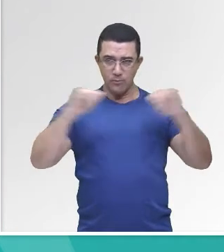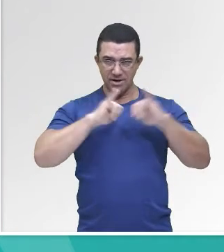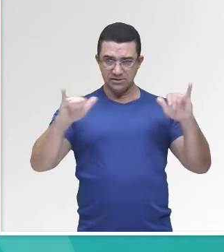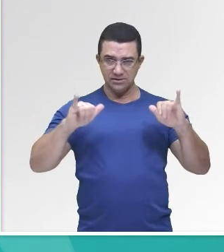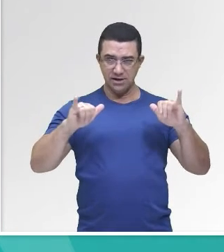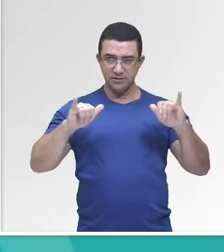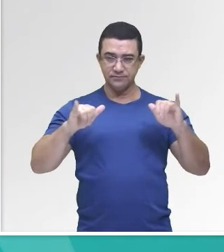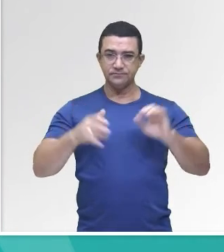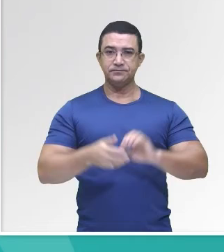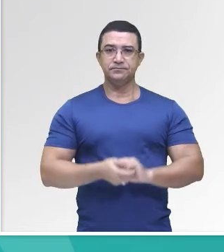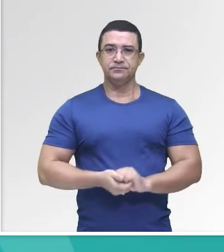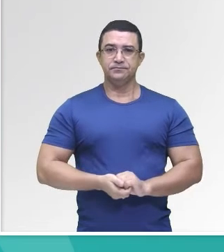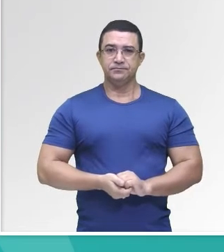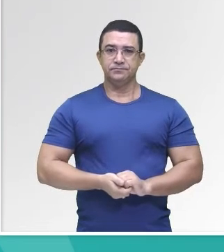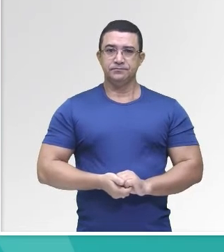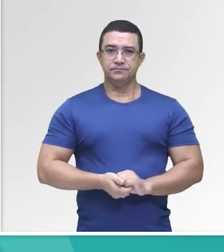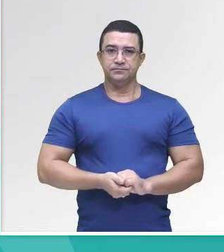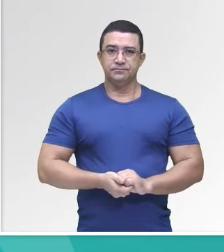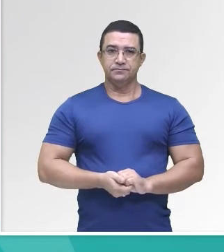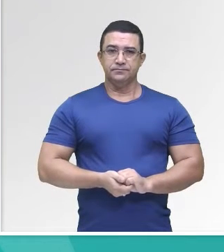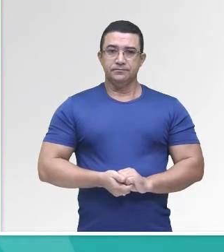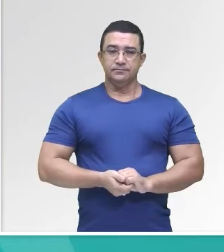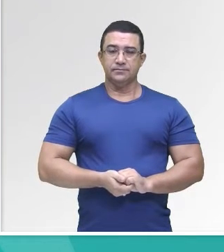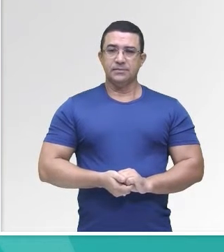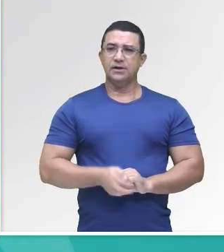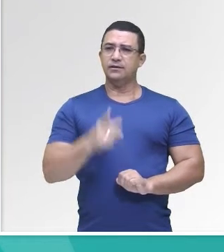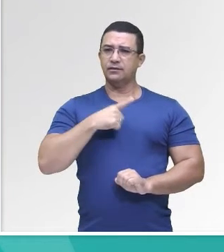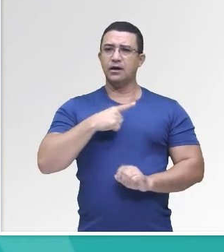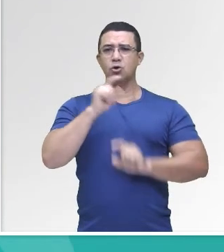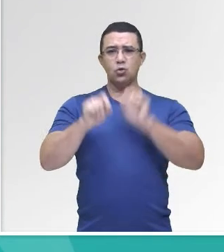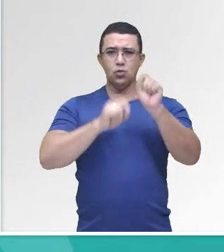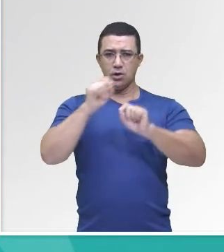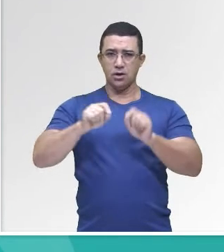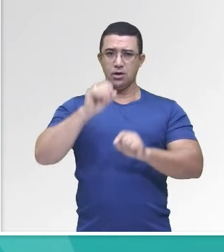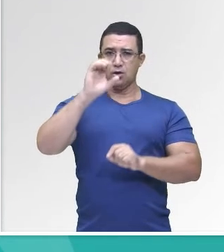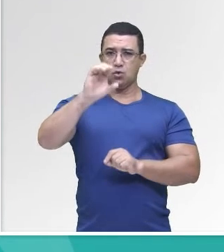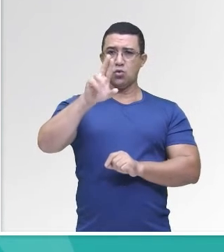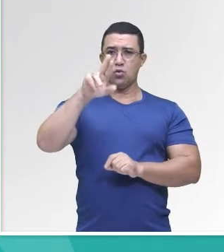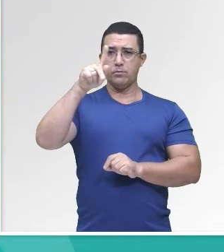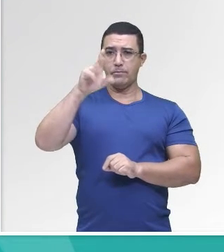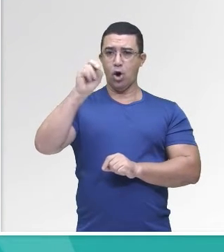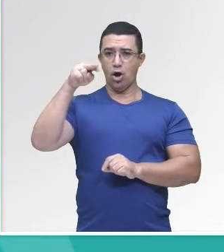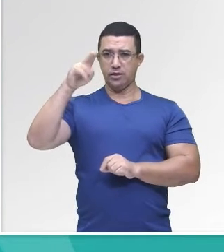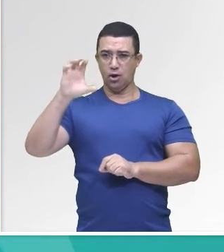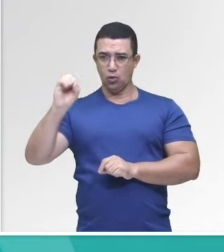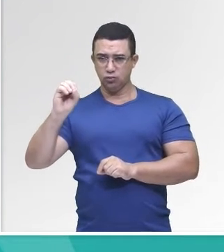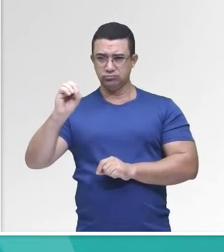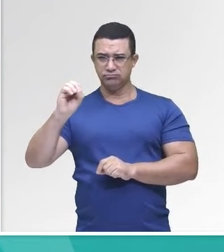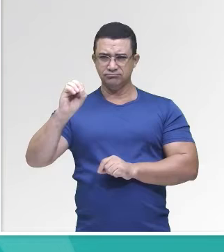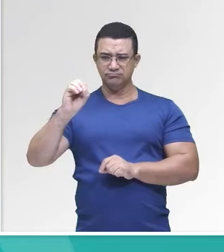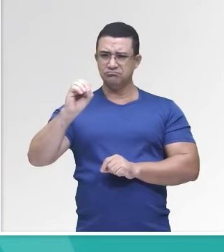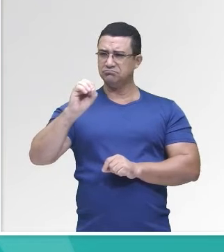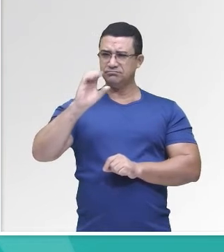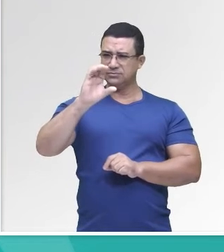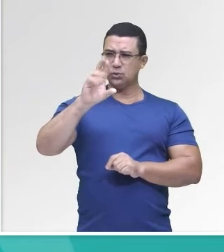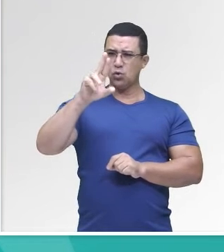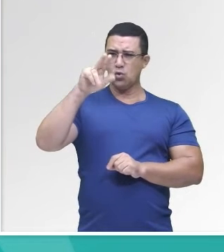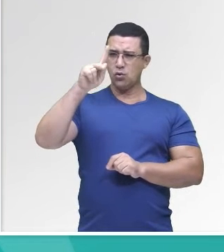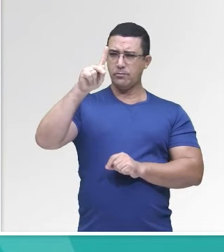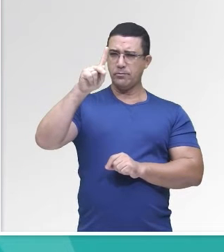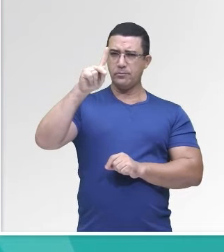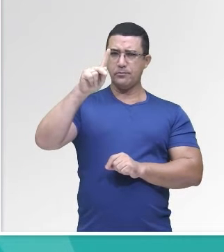breve compreensão desse texto. Então, temos aqui, ó, cupônio. Em cupônio,